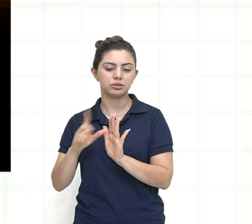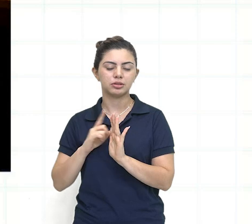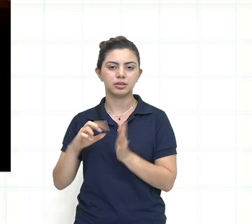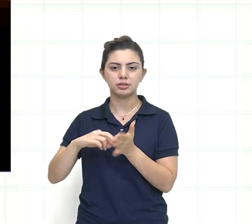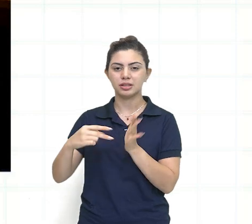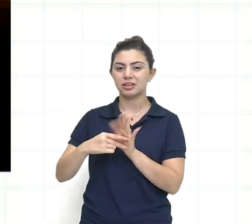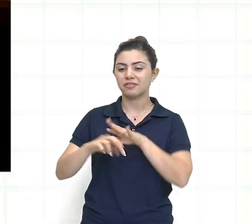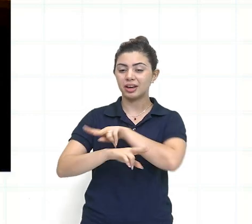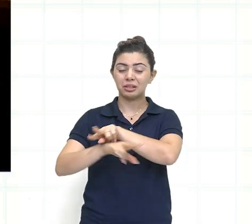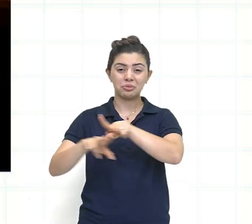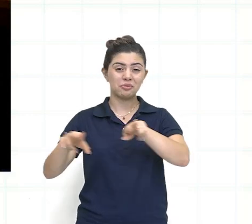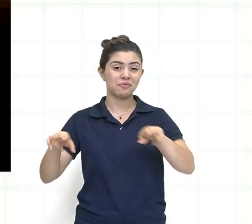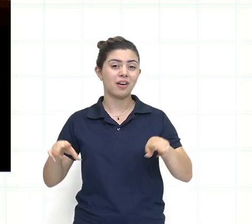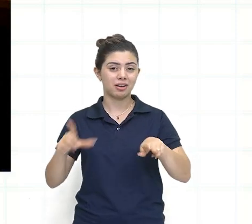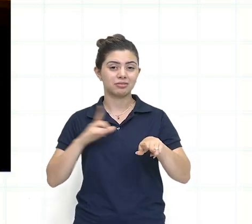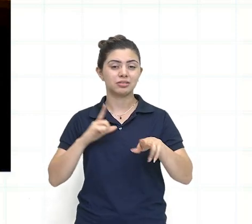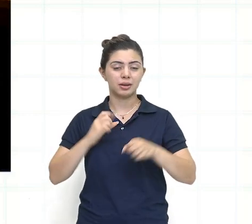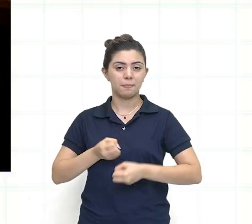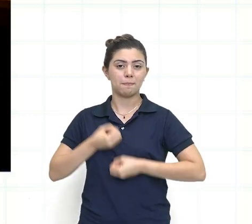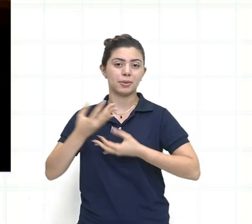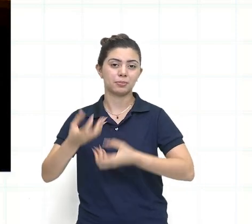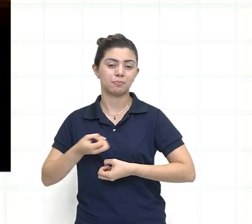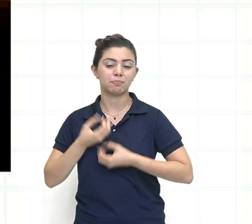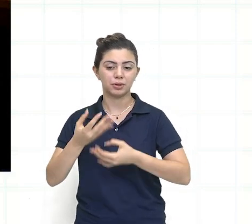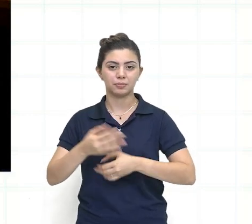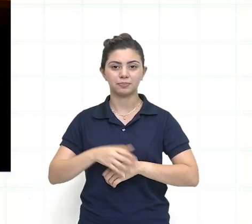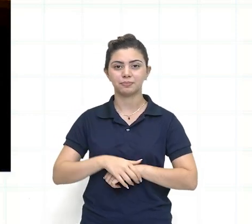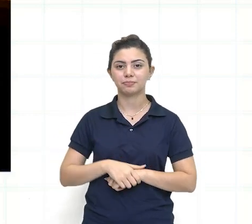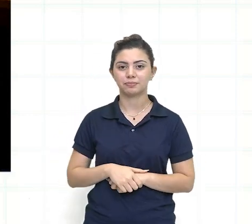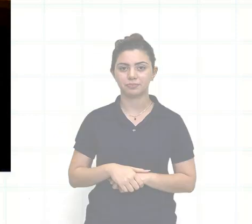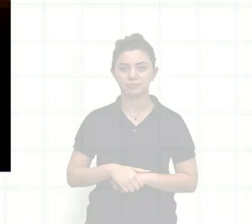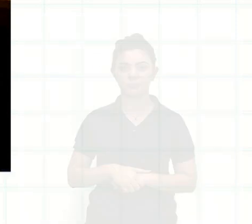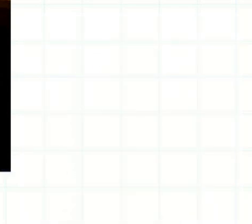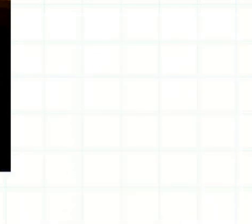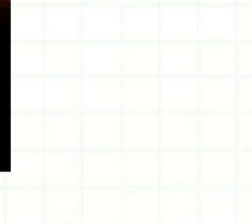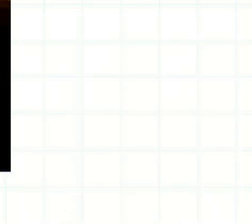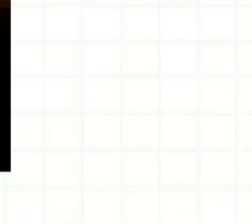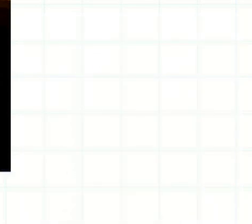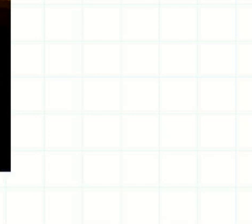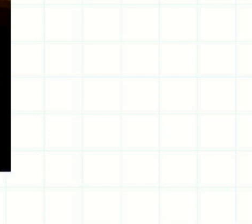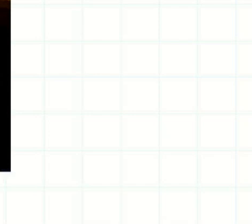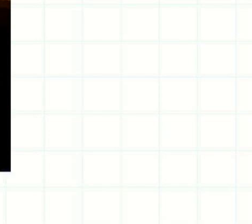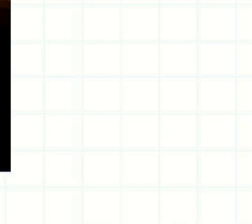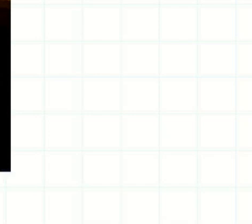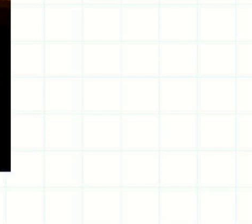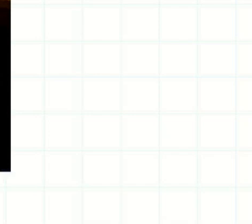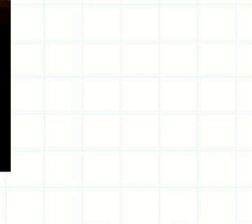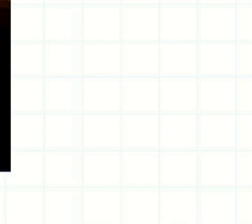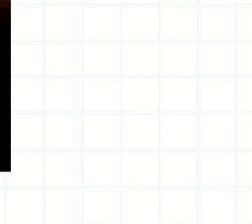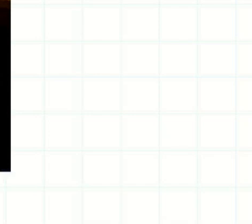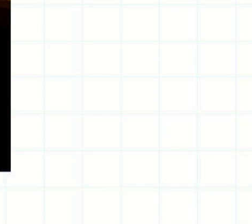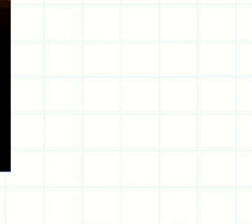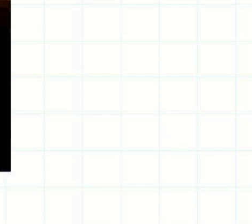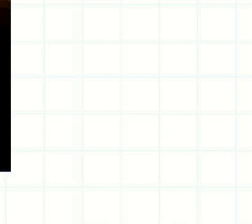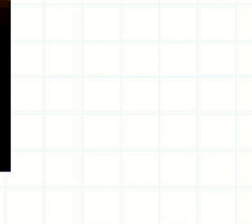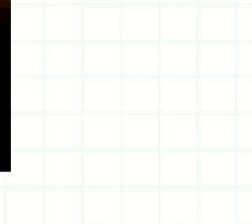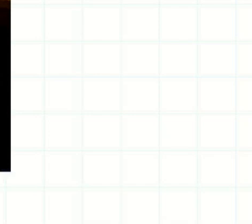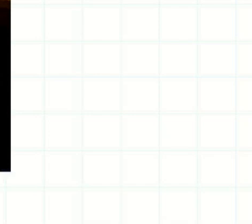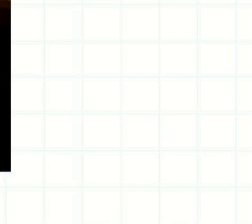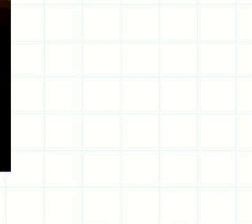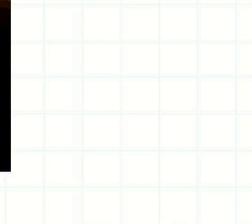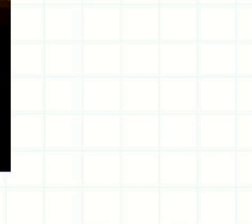plurissignificação, ou seja, tem vários significados nessas palavras. Pode